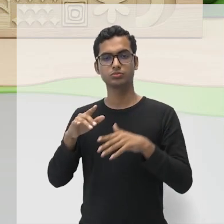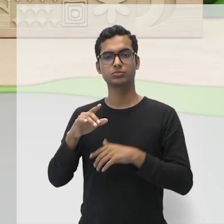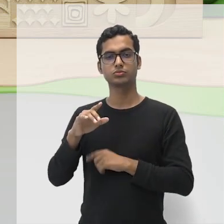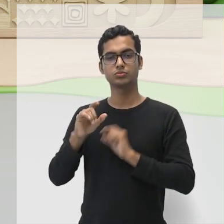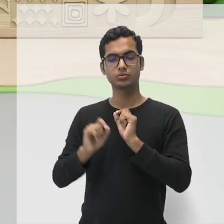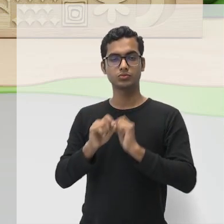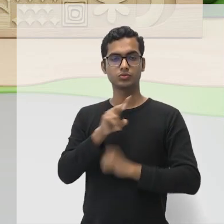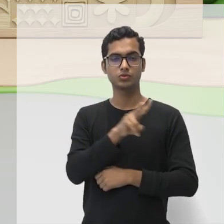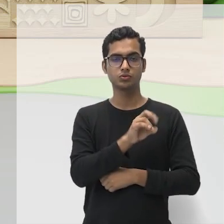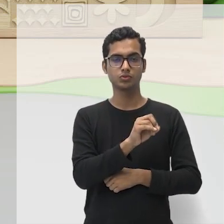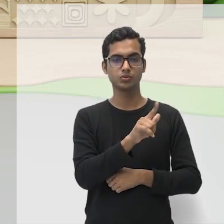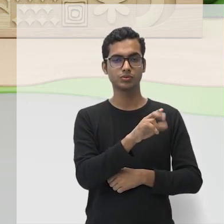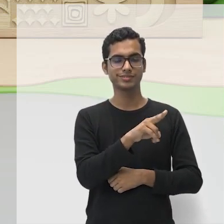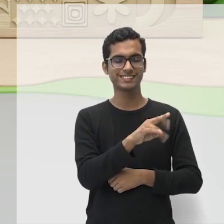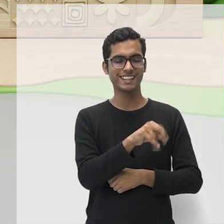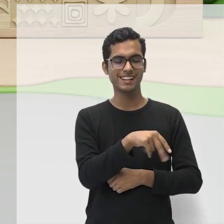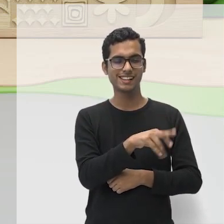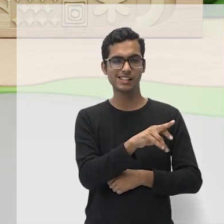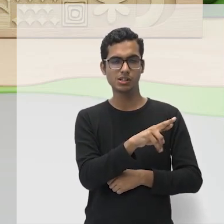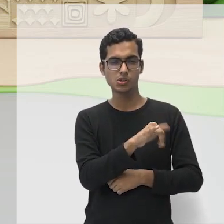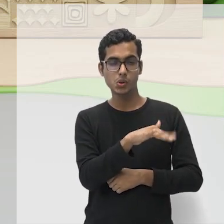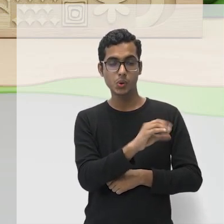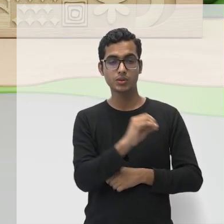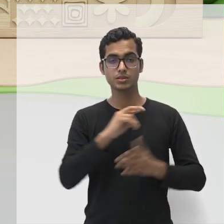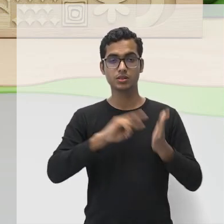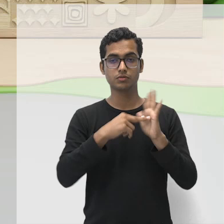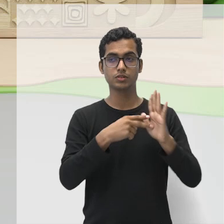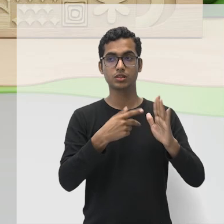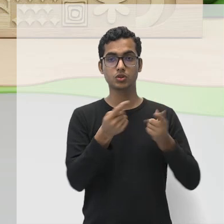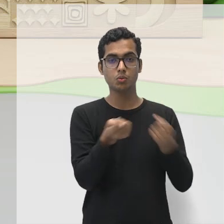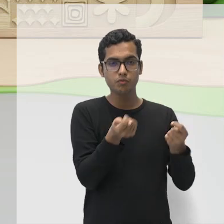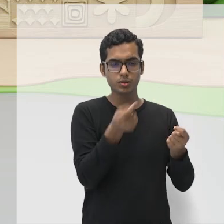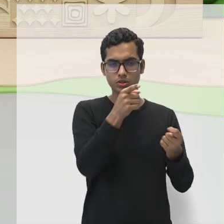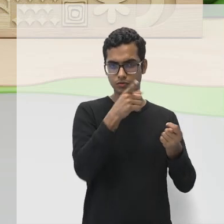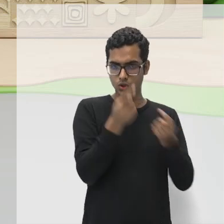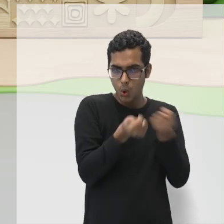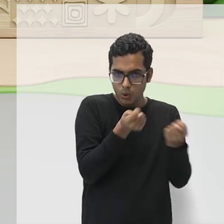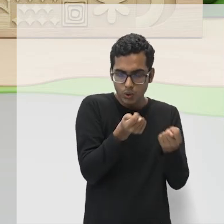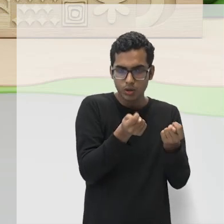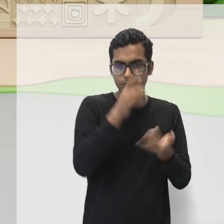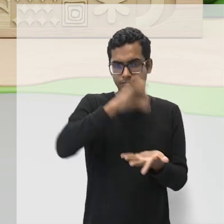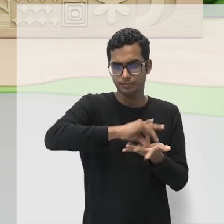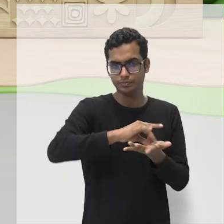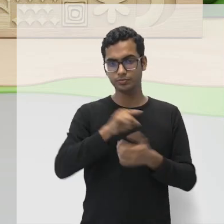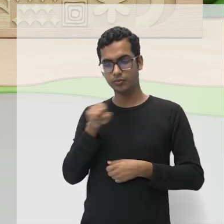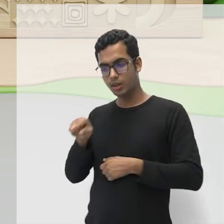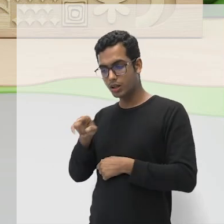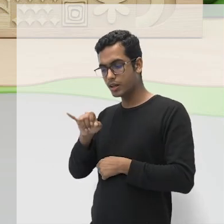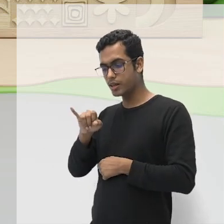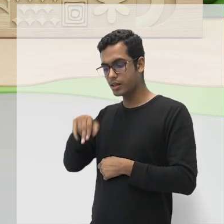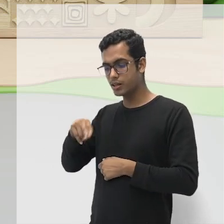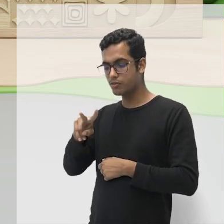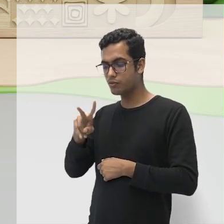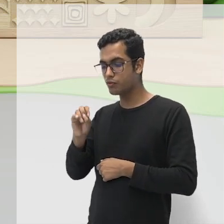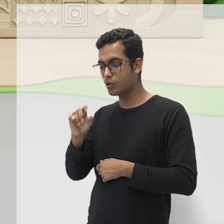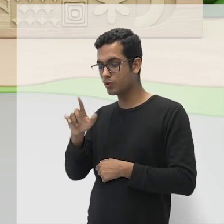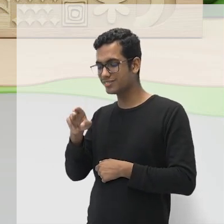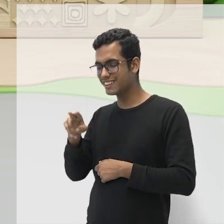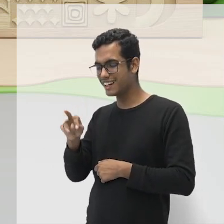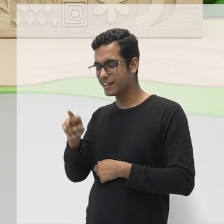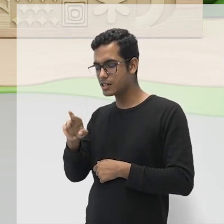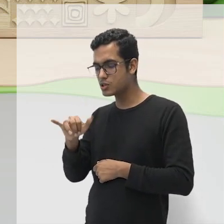comanda, né, que você controla. E involuntários você não consegue controlar. Eles agem, né, esses